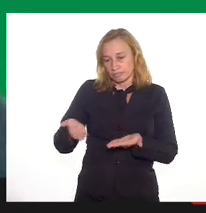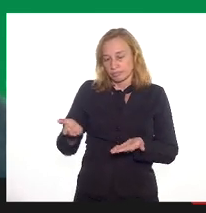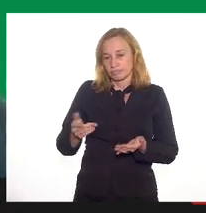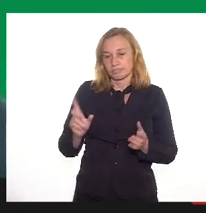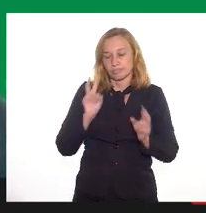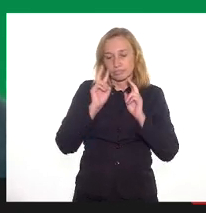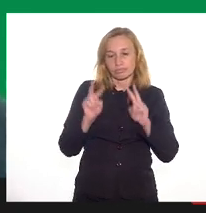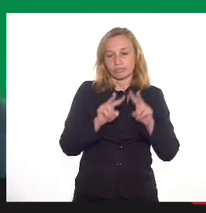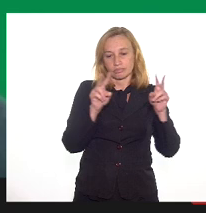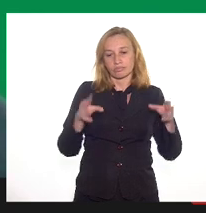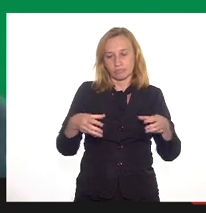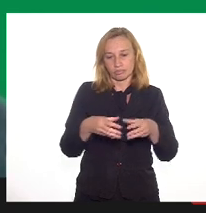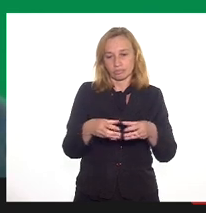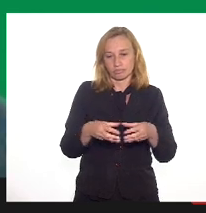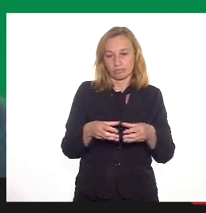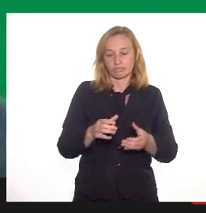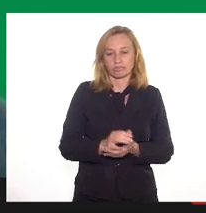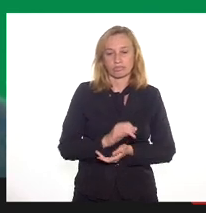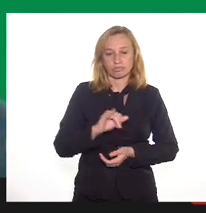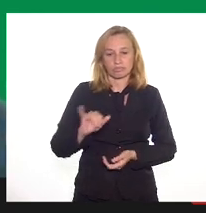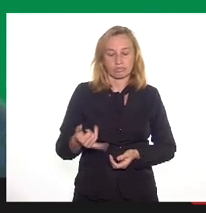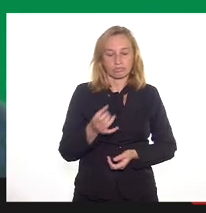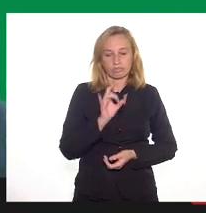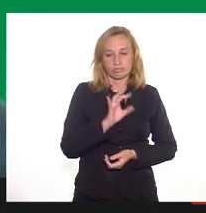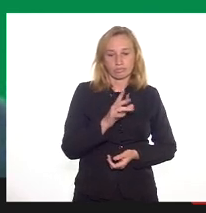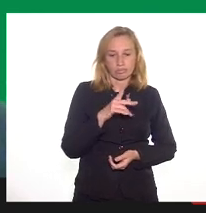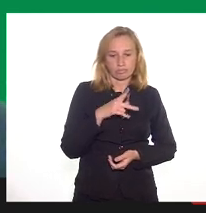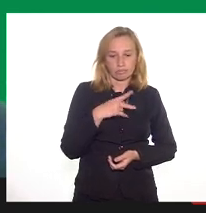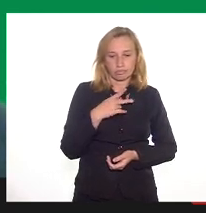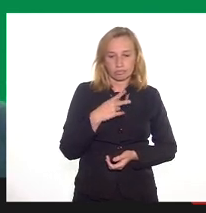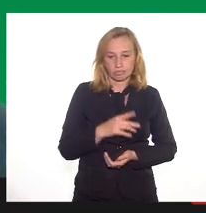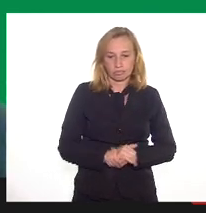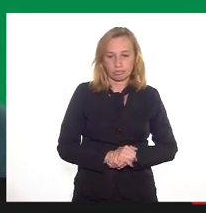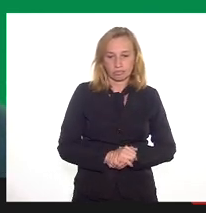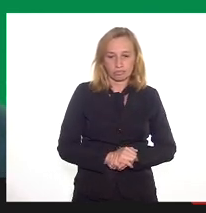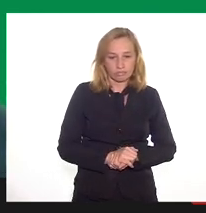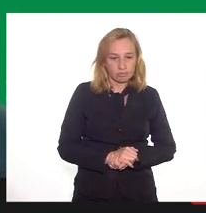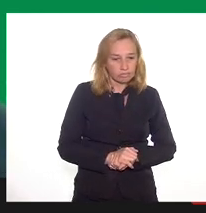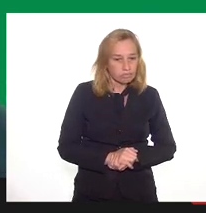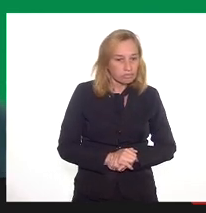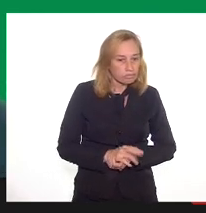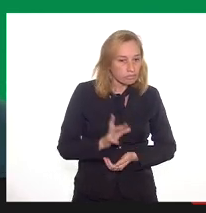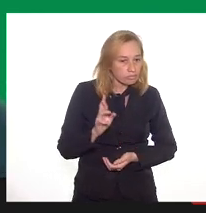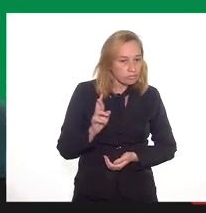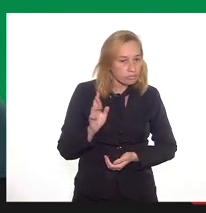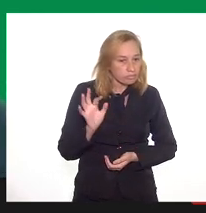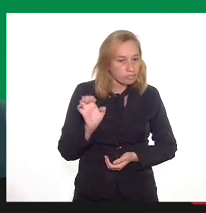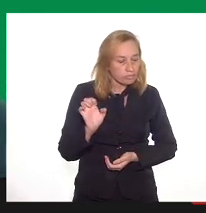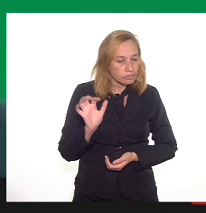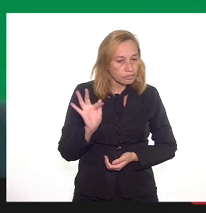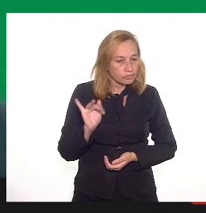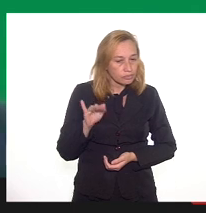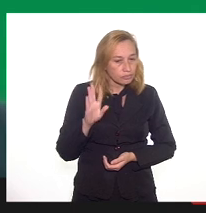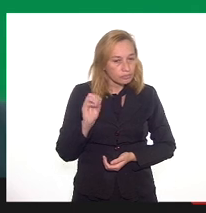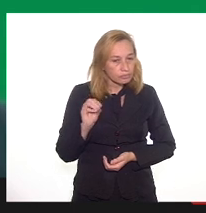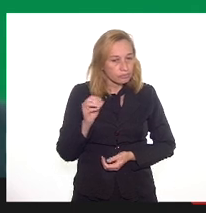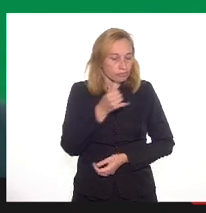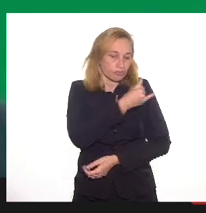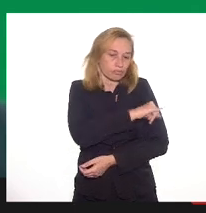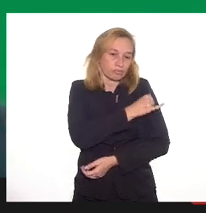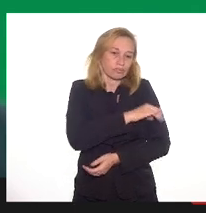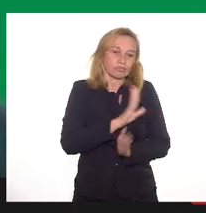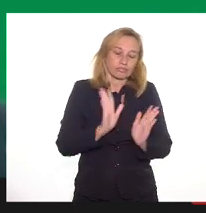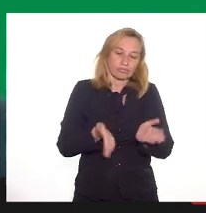corporativa. Eu vou aproveitar só para ouvir alguma menção sobre o refino no Rio, né, mencionar que hoje a